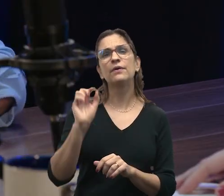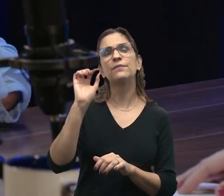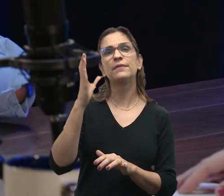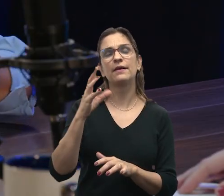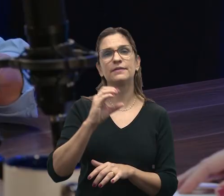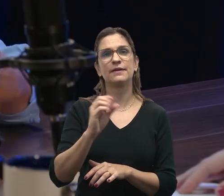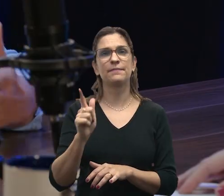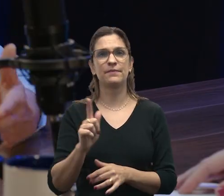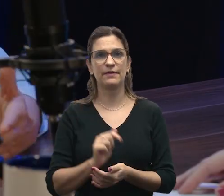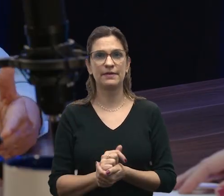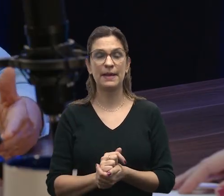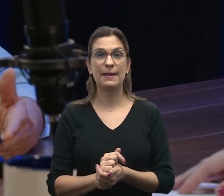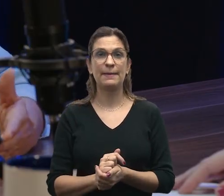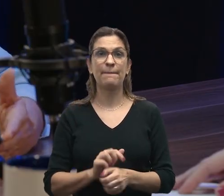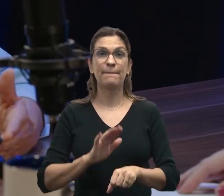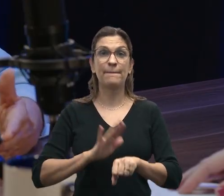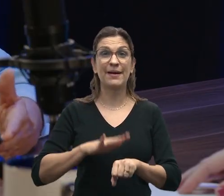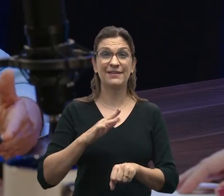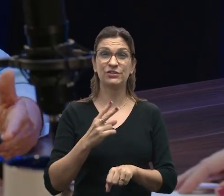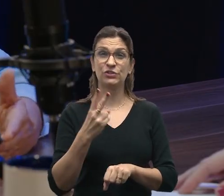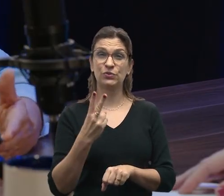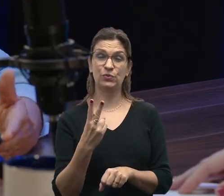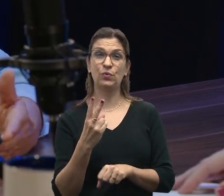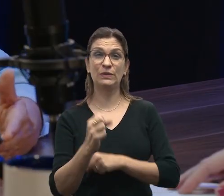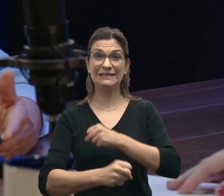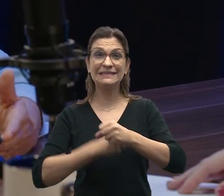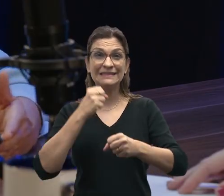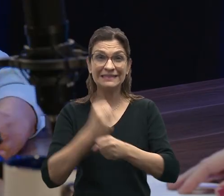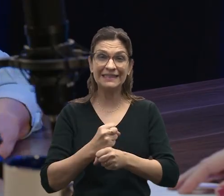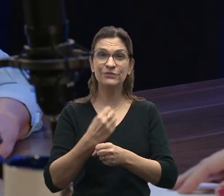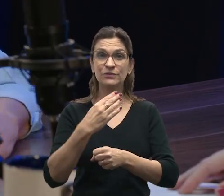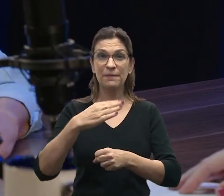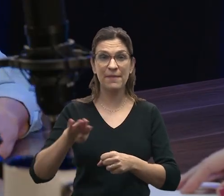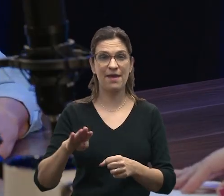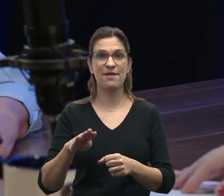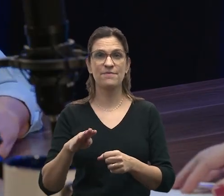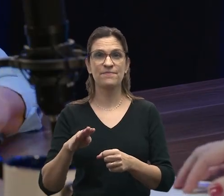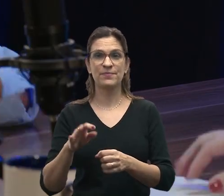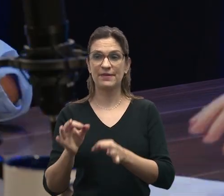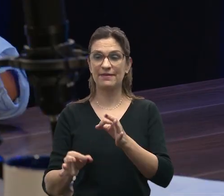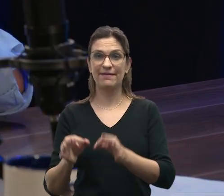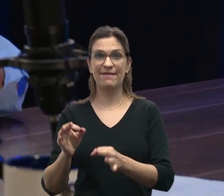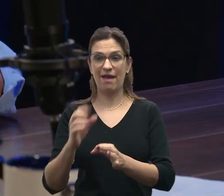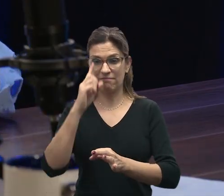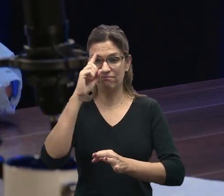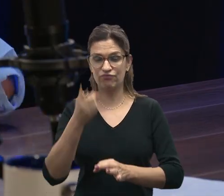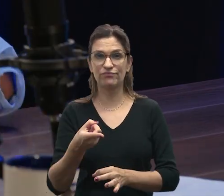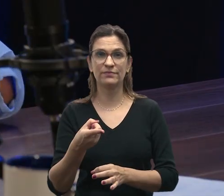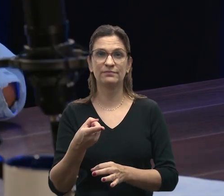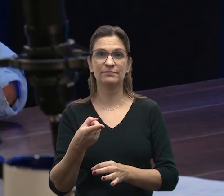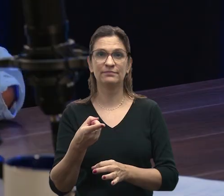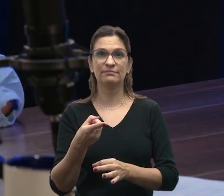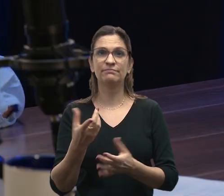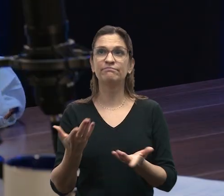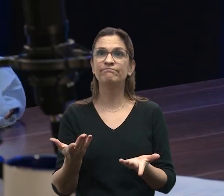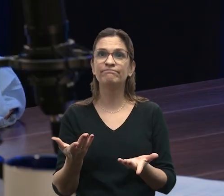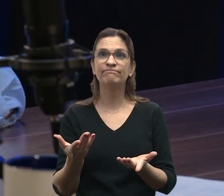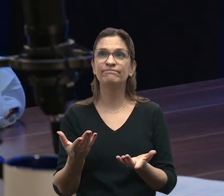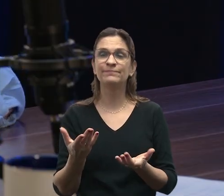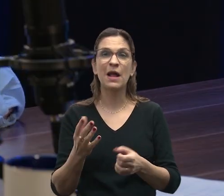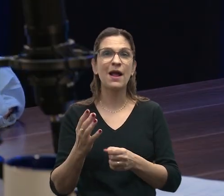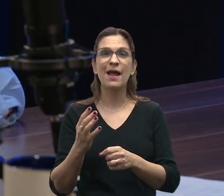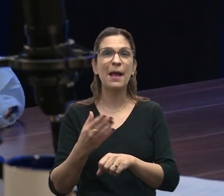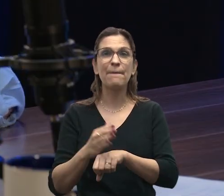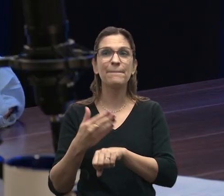acumulamos mais de 2 anos e meio sem cumprir essas decisões judiciais. Sem cumprir totalmente? Quase